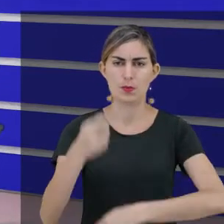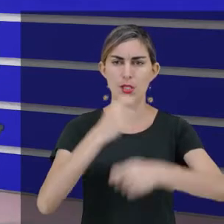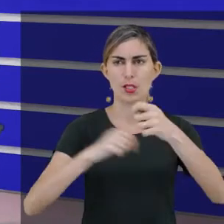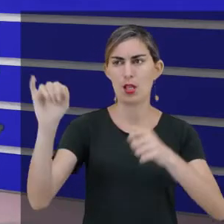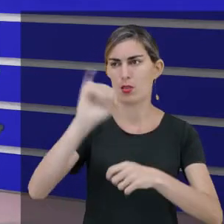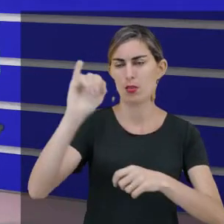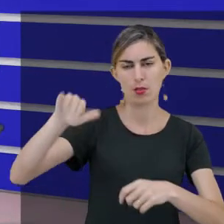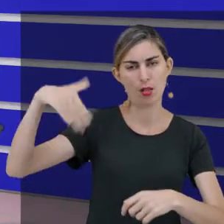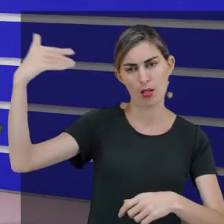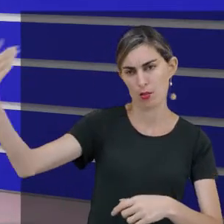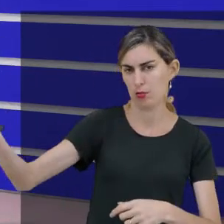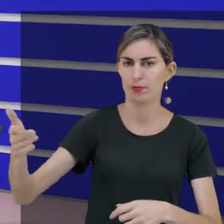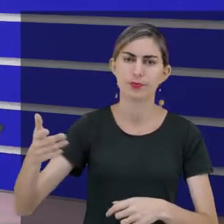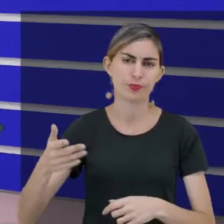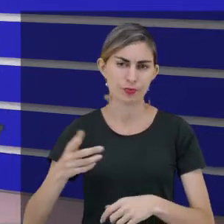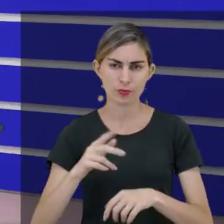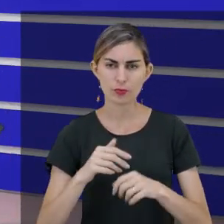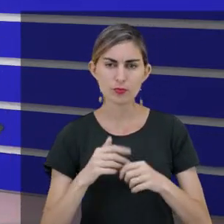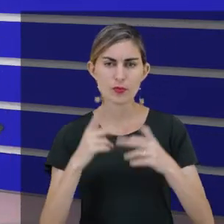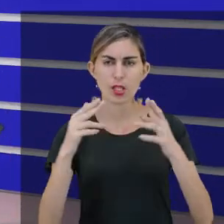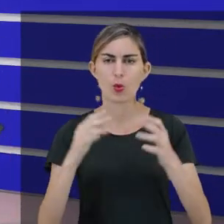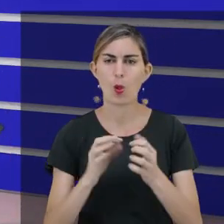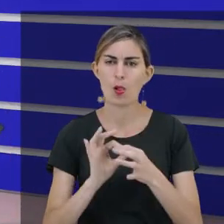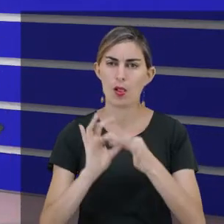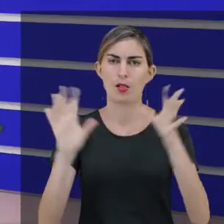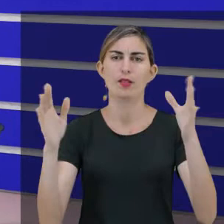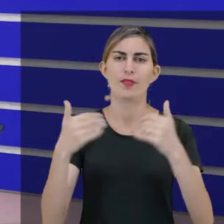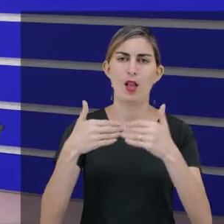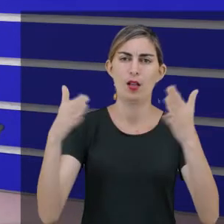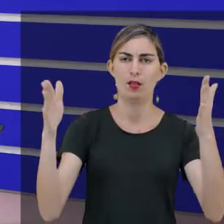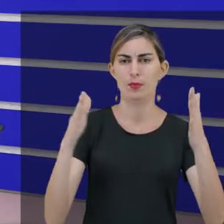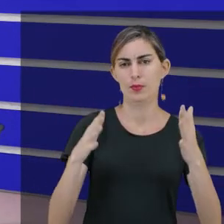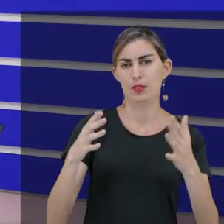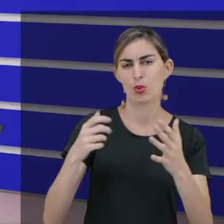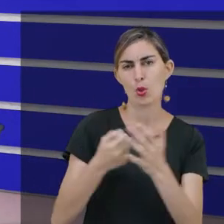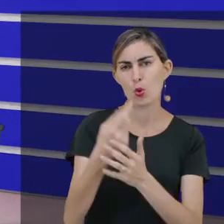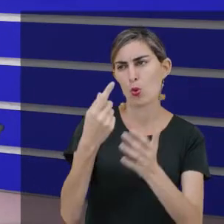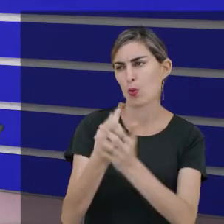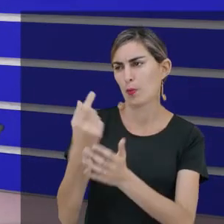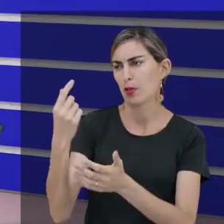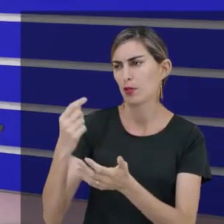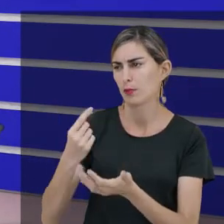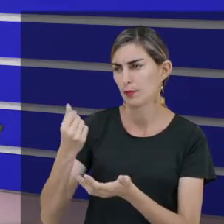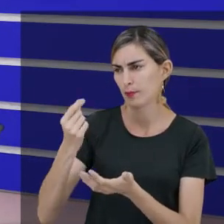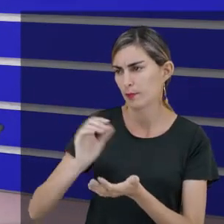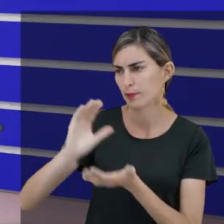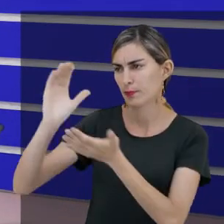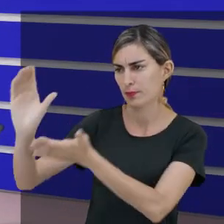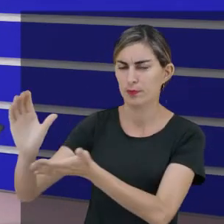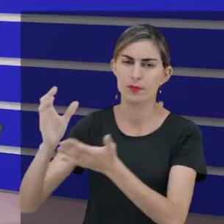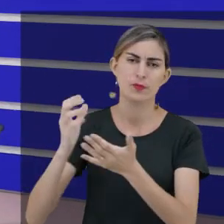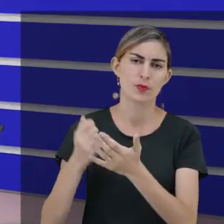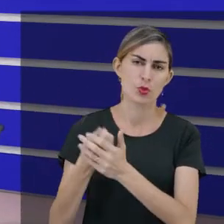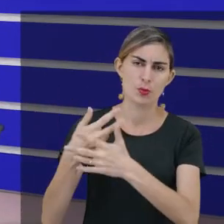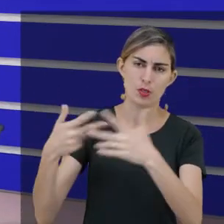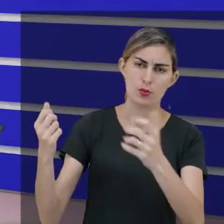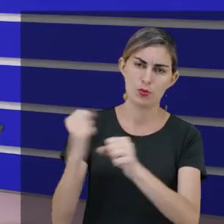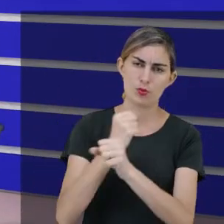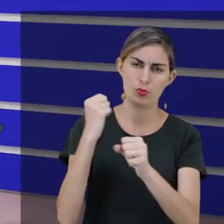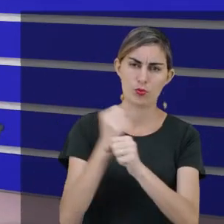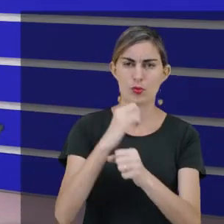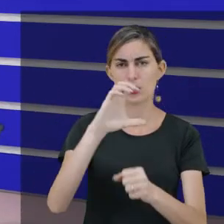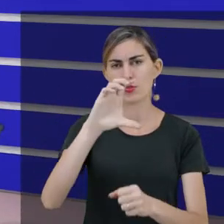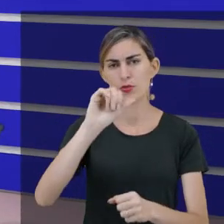internacional. Sim. Então isso já seria uma porta, e principalmente para aportar recursos, às vezes para a construção civil. Só que eu gosto muito